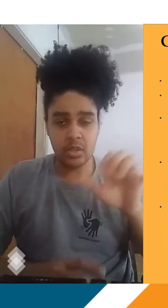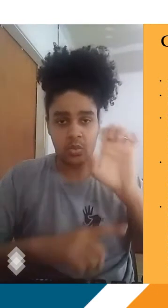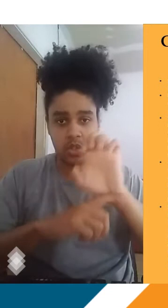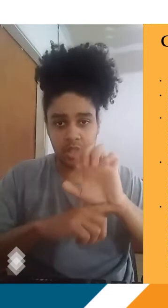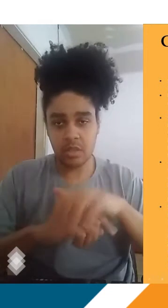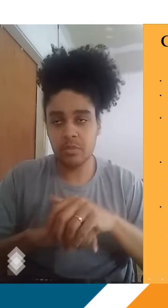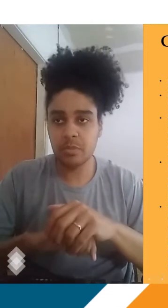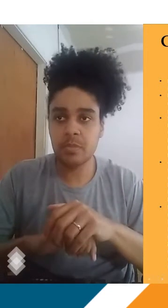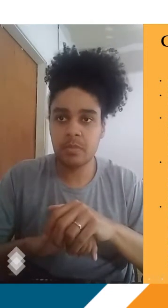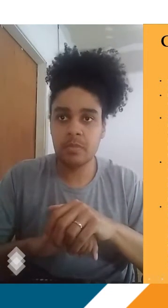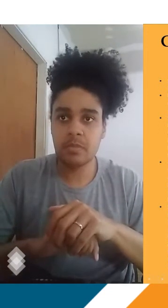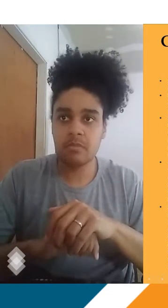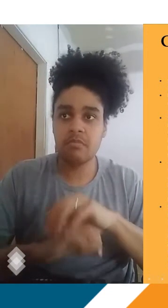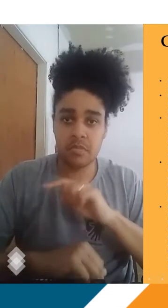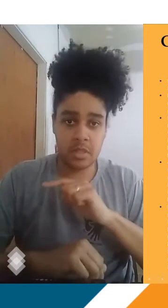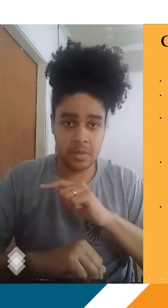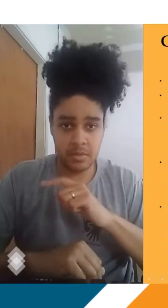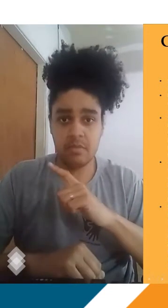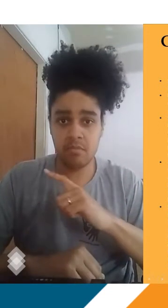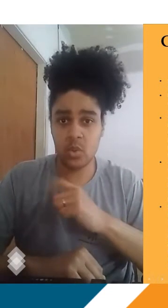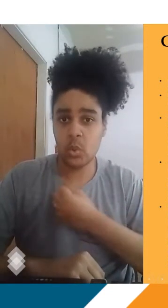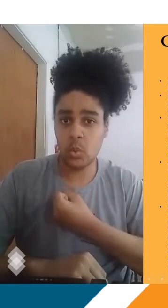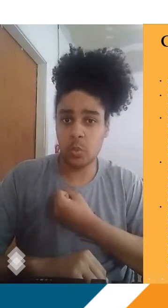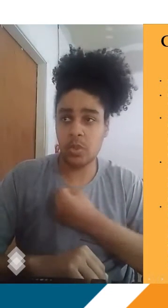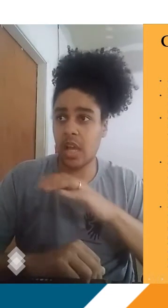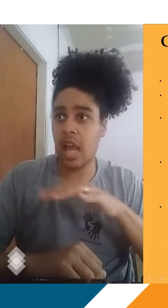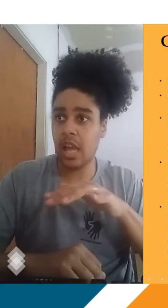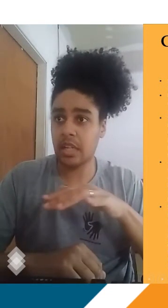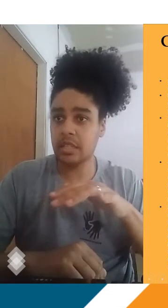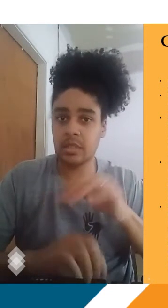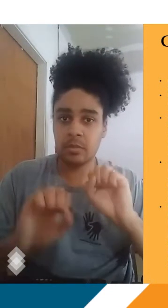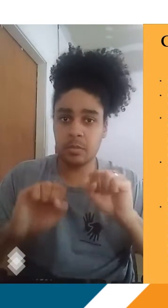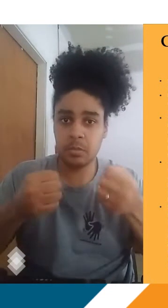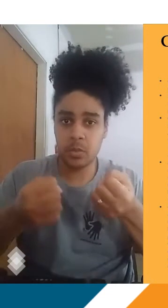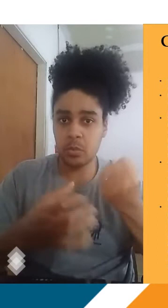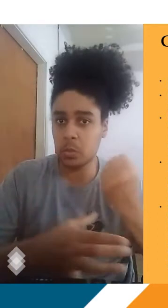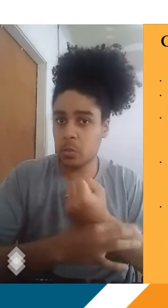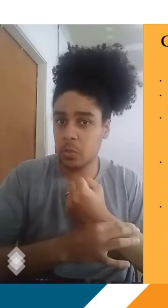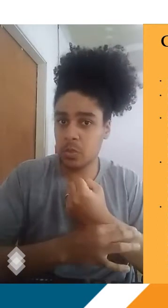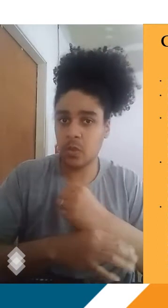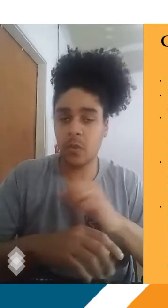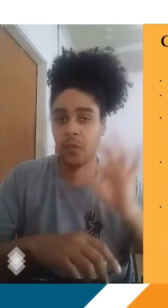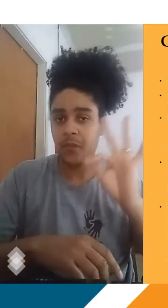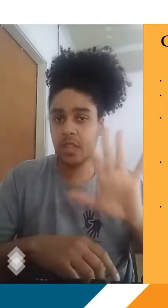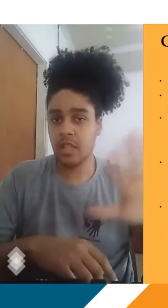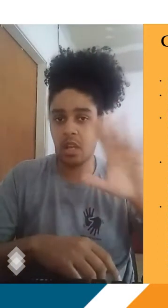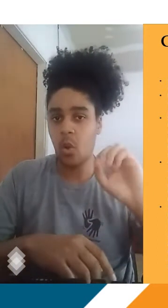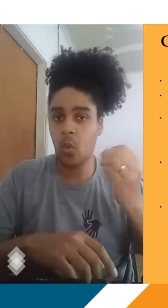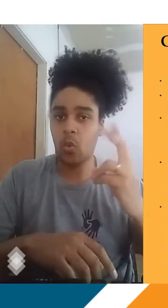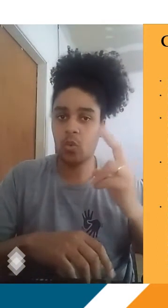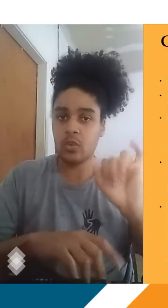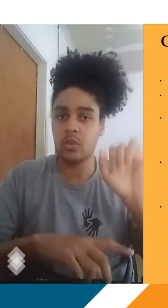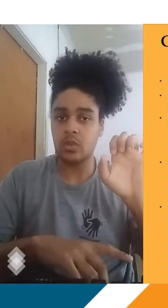estado. Por exemplo, aqui ao lado, eu enumerei algumas dessas unidades de conservações de caráter federal ou estadual. A número 1 é